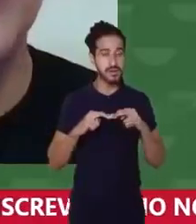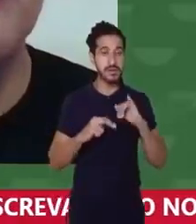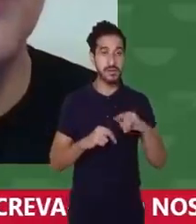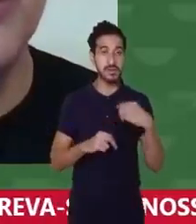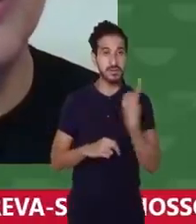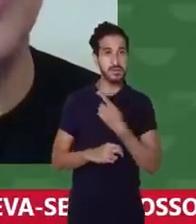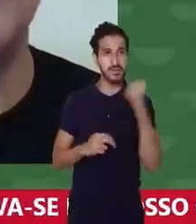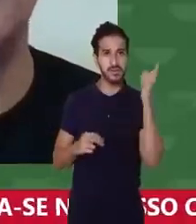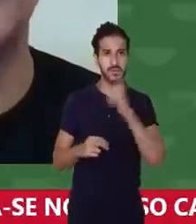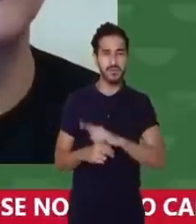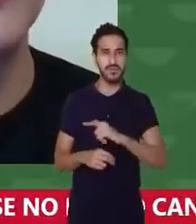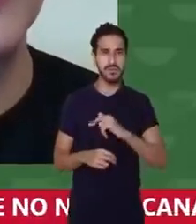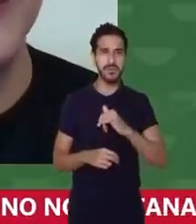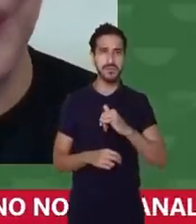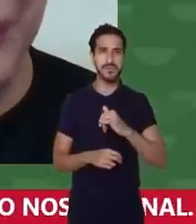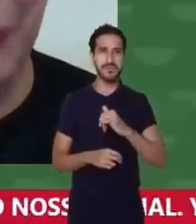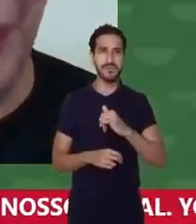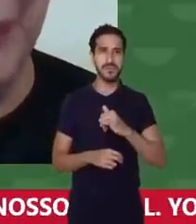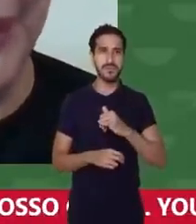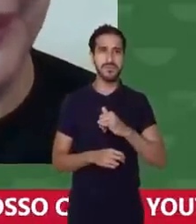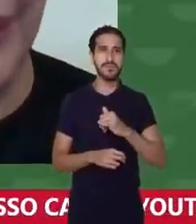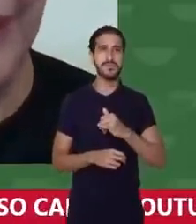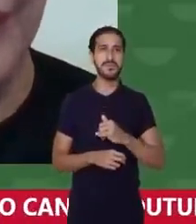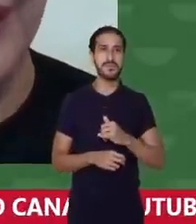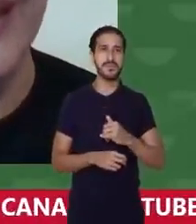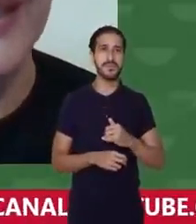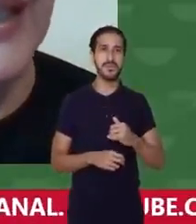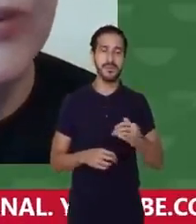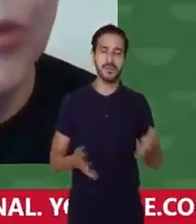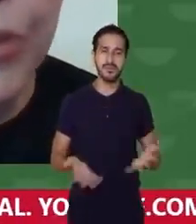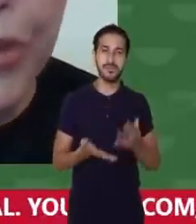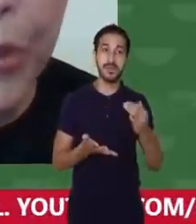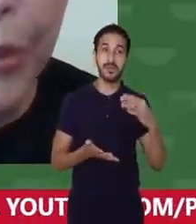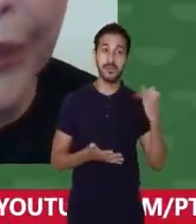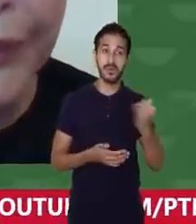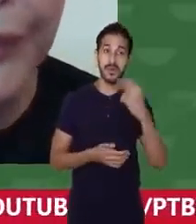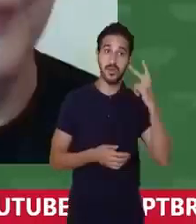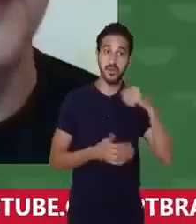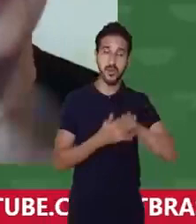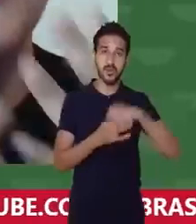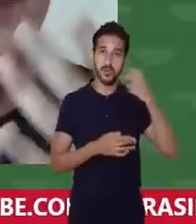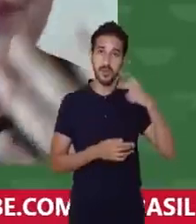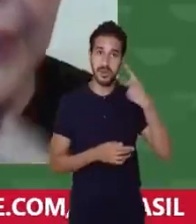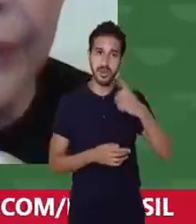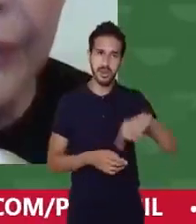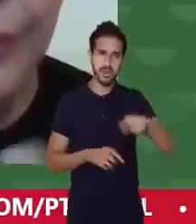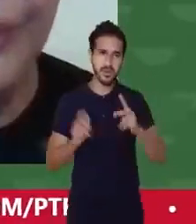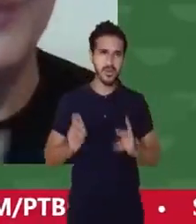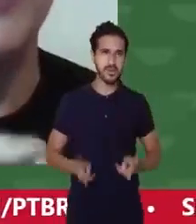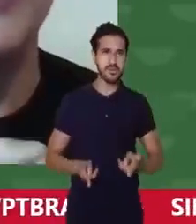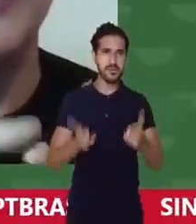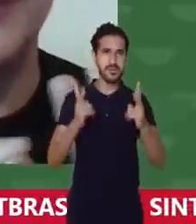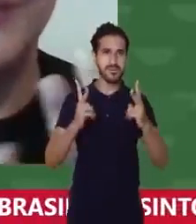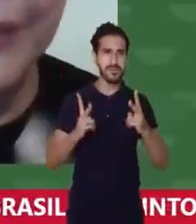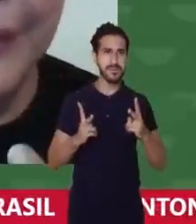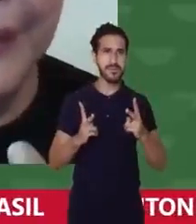a gente puder impedir a importância da luta parlamentar, que eles continuem